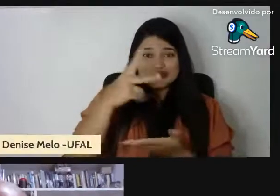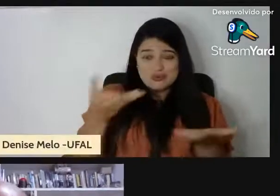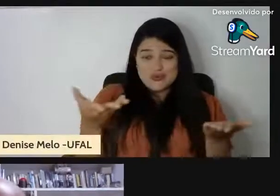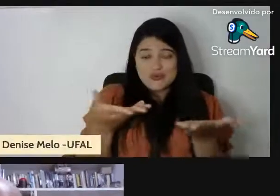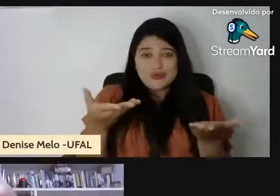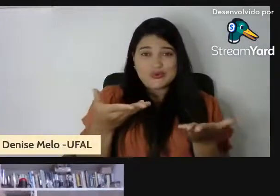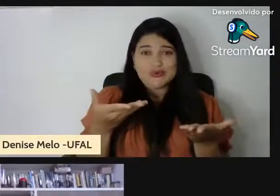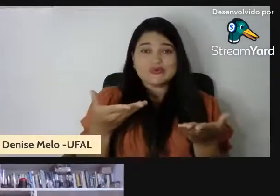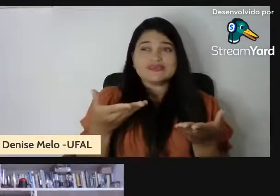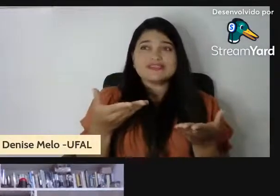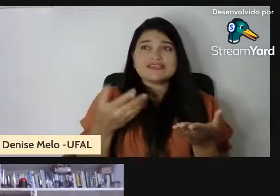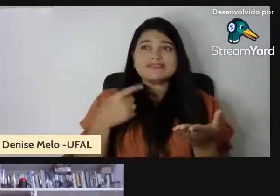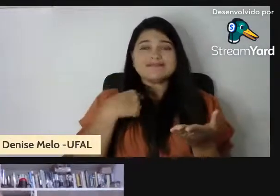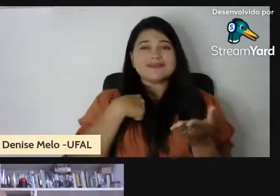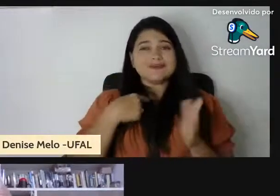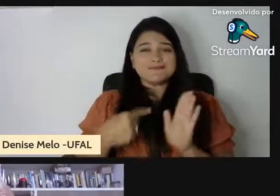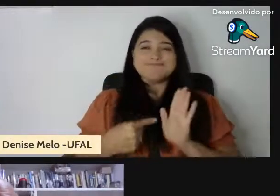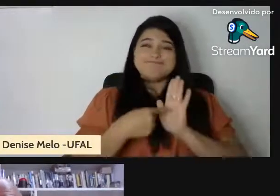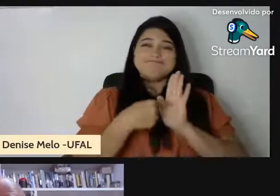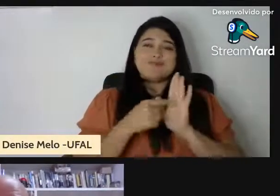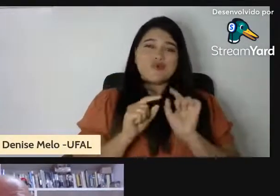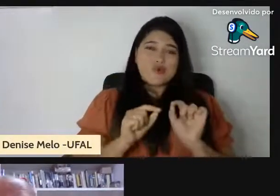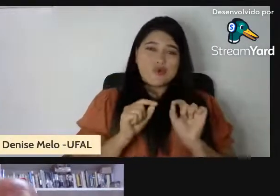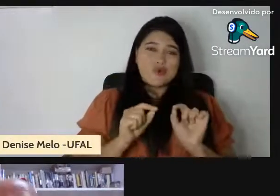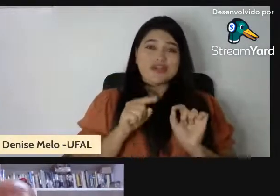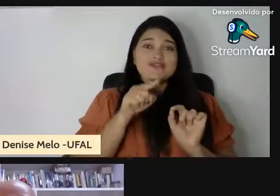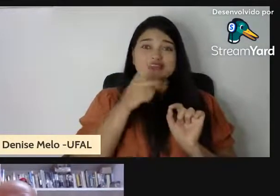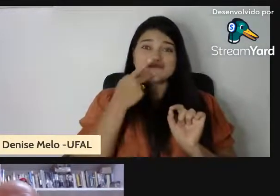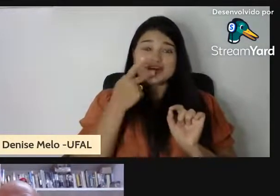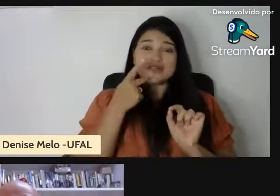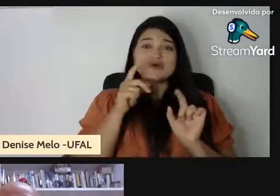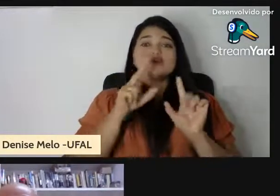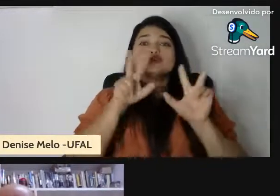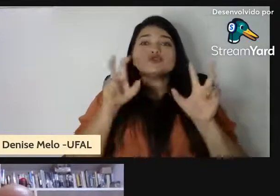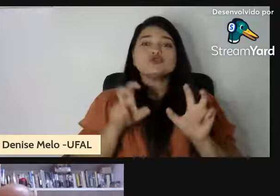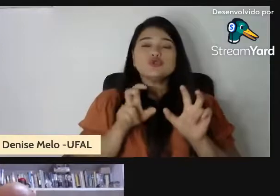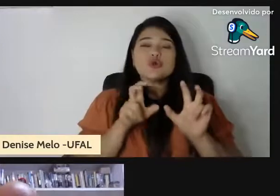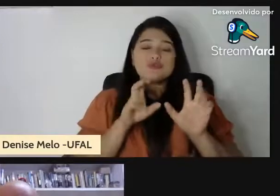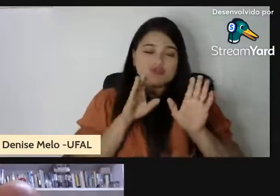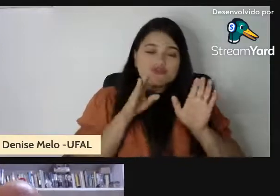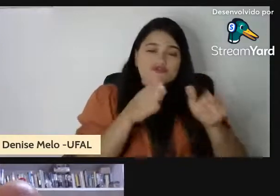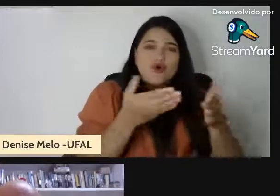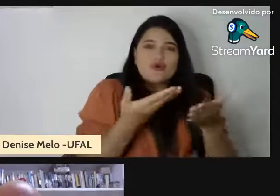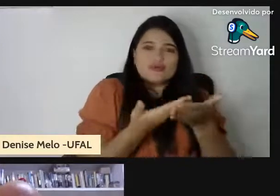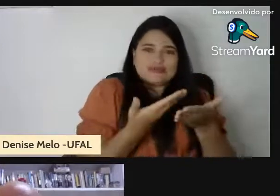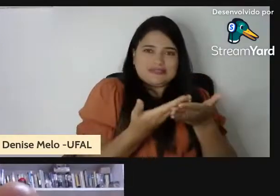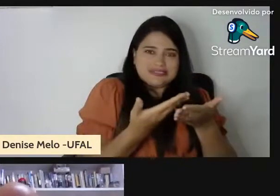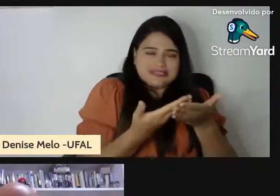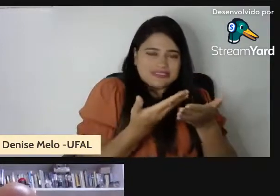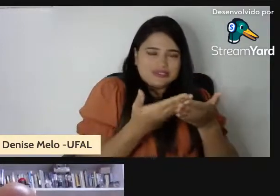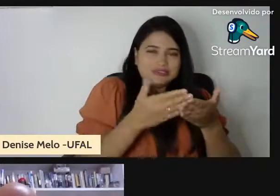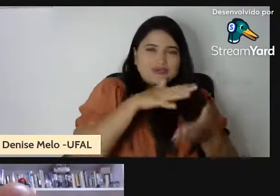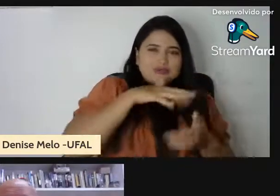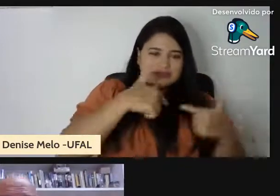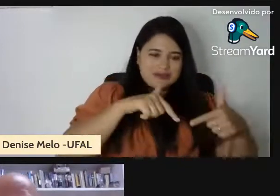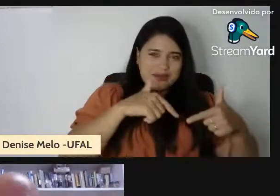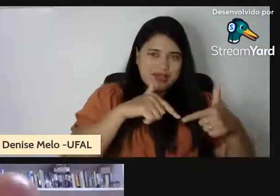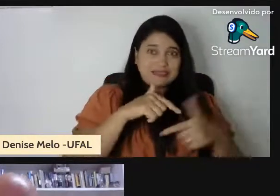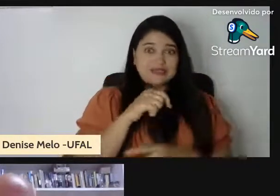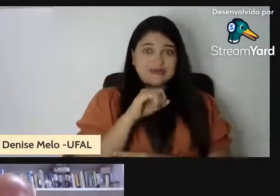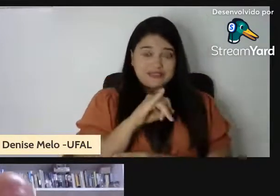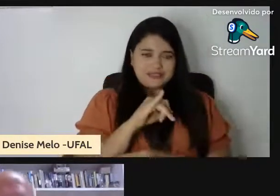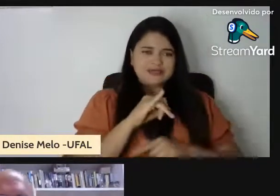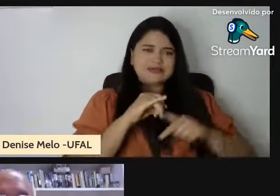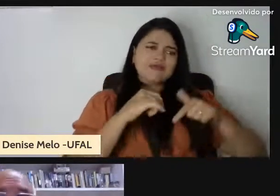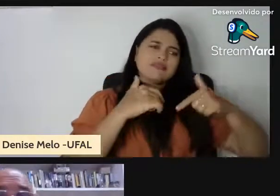também tocou na questão da especialização do trabalho, né? Quanto mais o trabalho vai sendo feito,